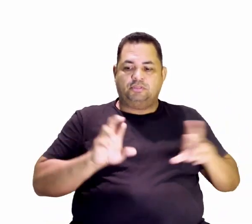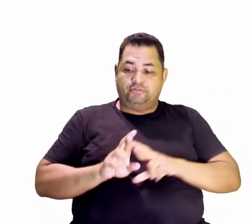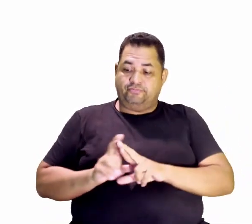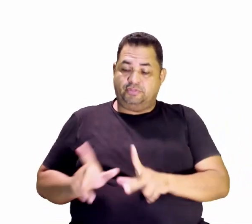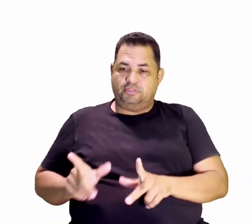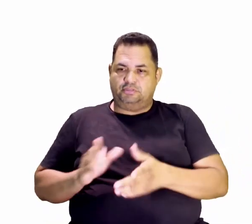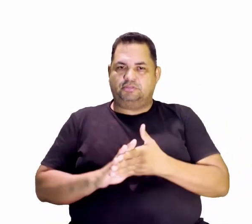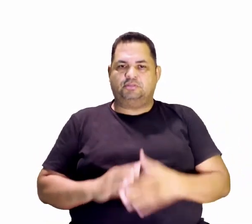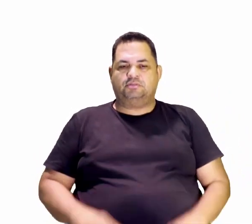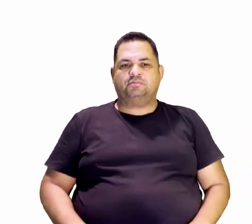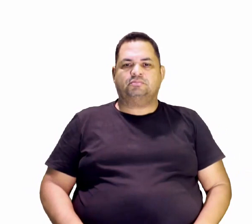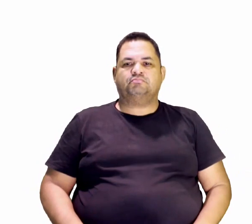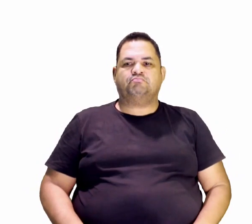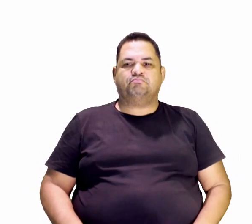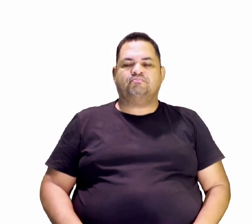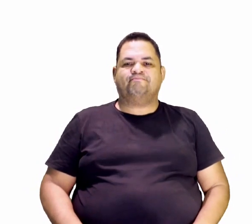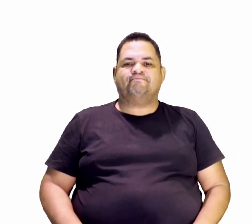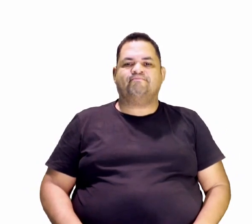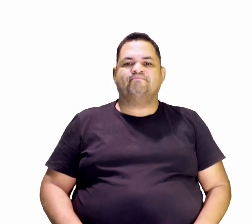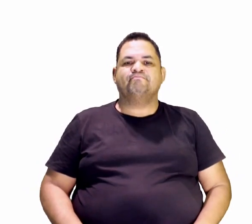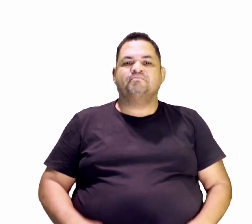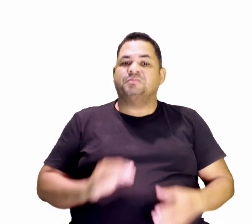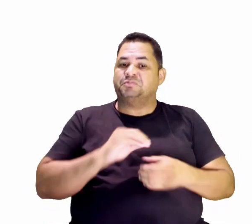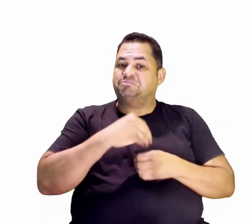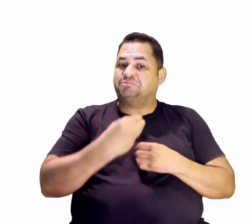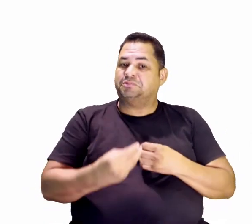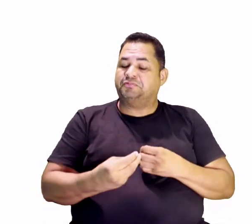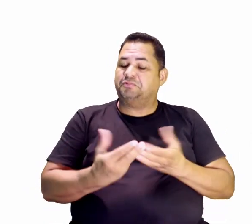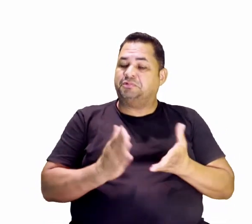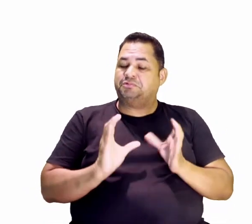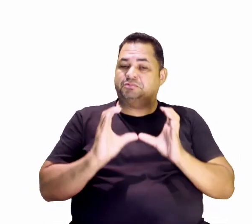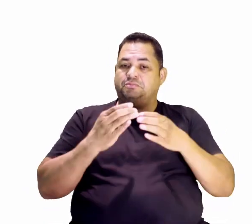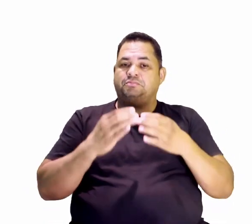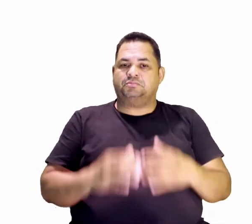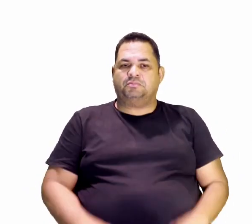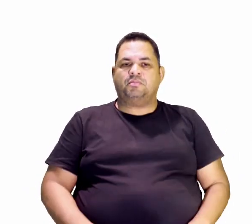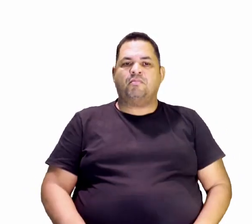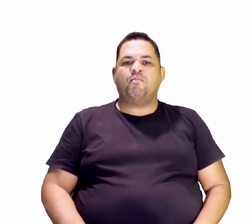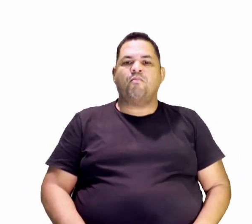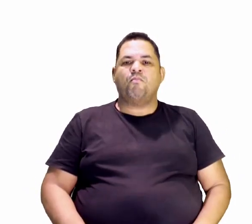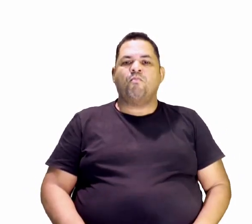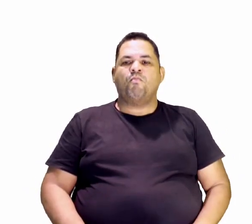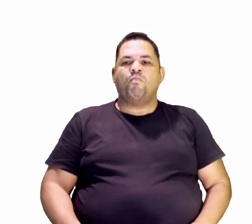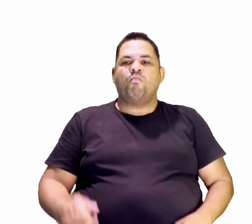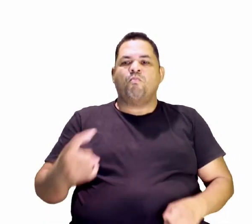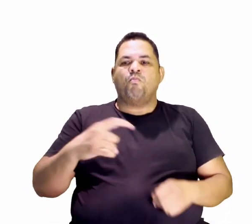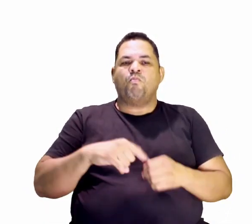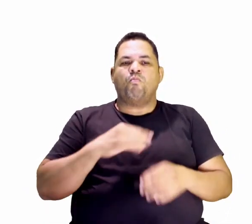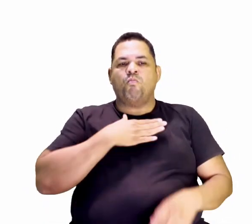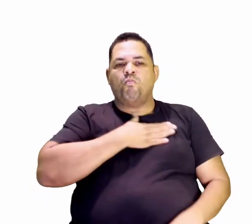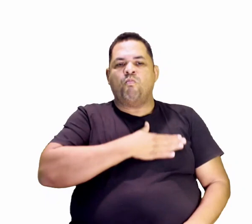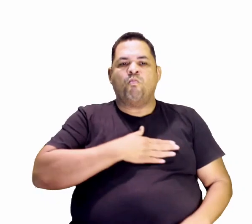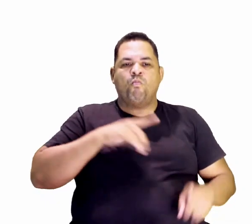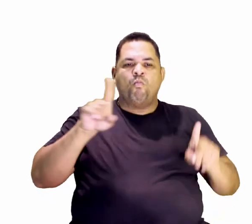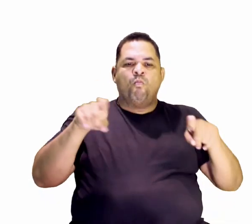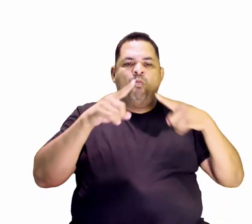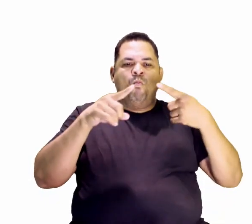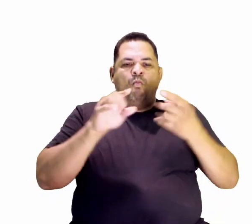seja, pode ser que você não faça parte desse grupo, né? Ele é voltado aí para quem gosta de